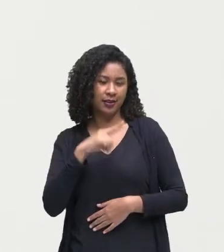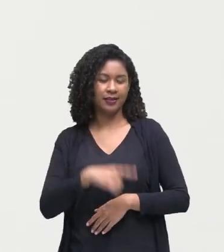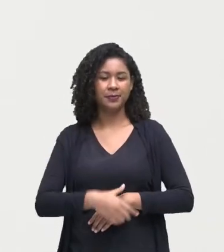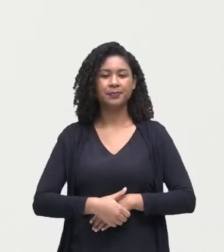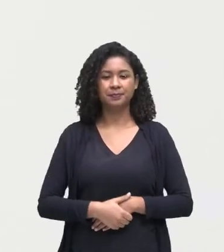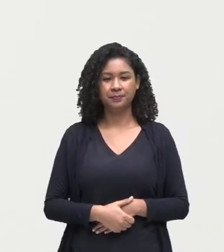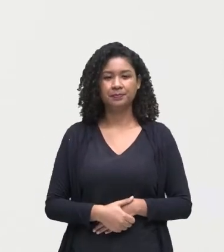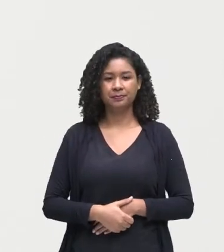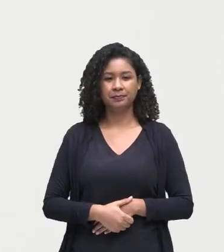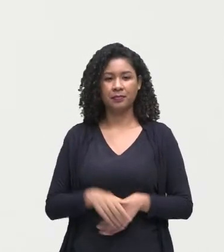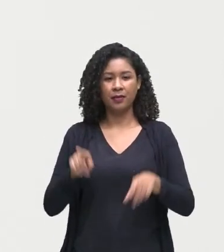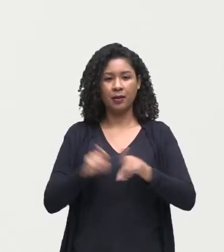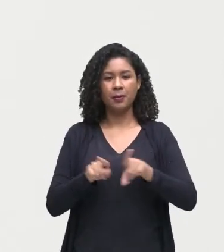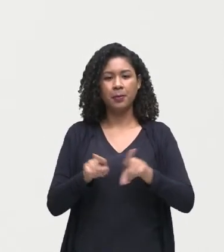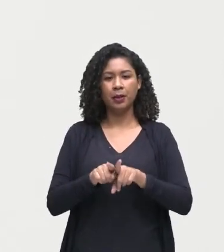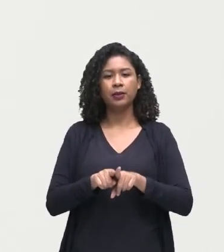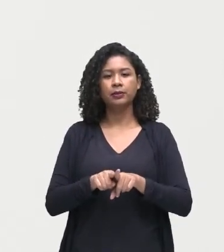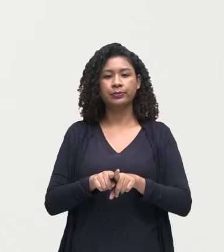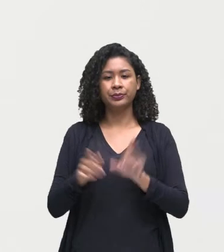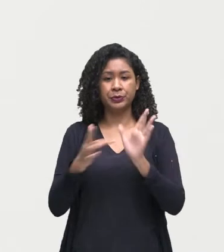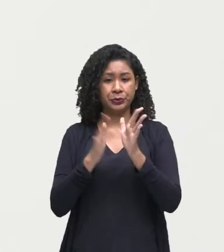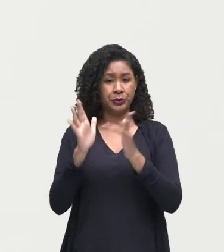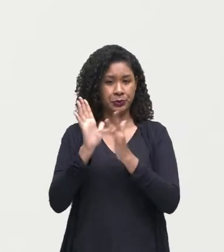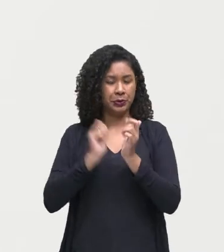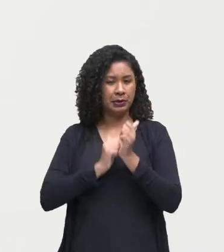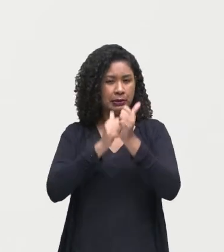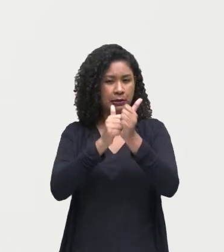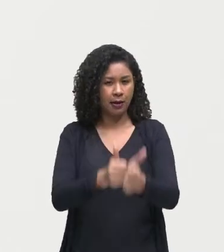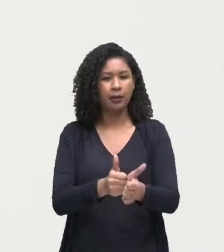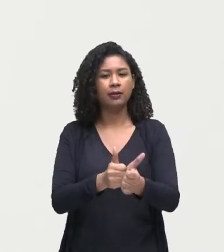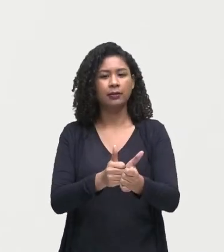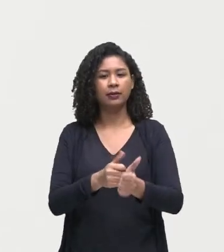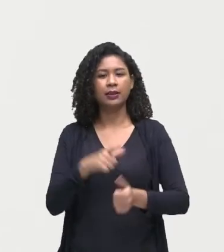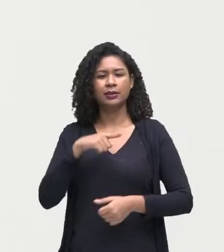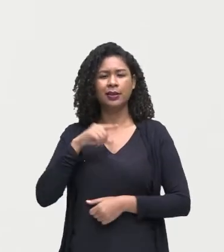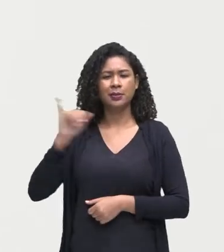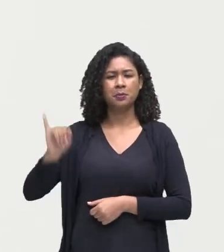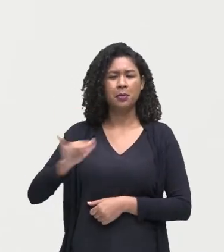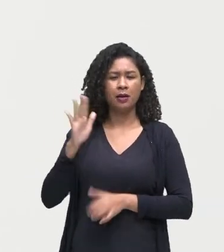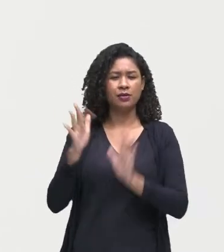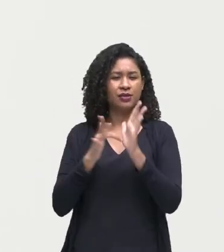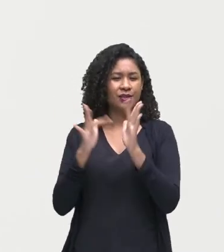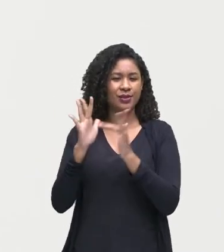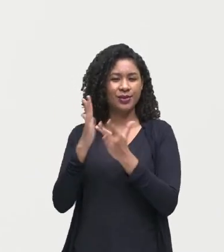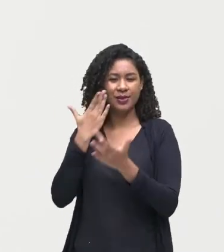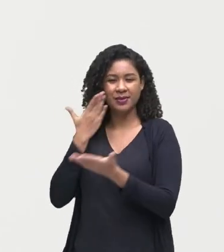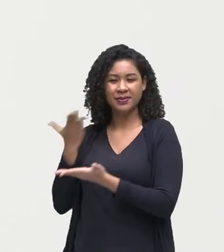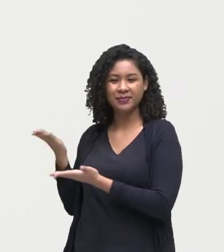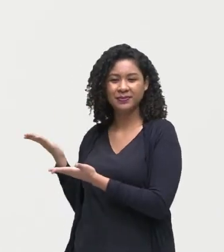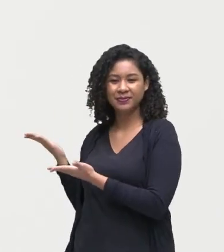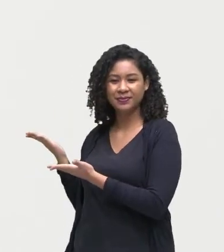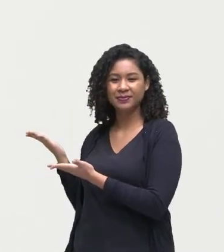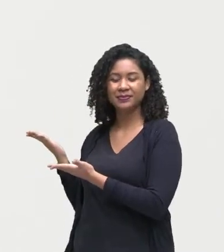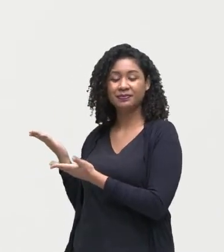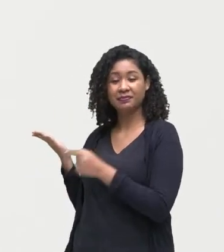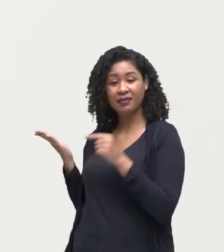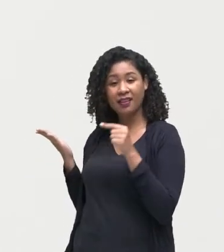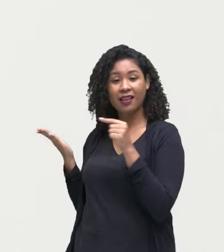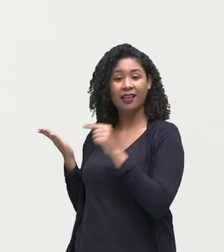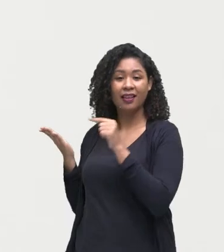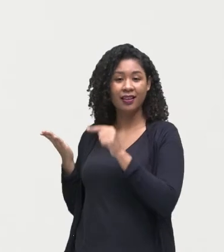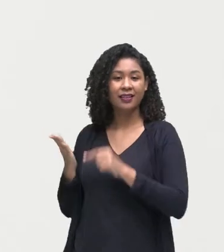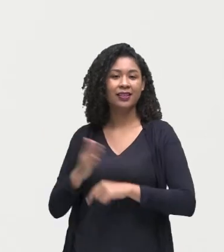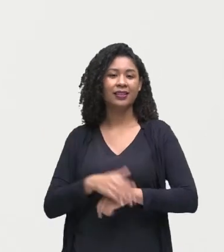Muitos cristãos, no caso dos cristãos, já tem a imagem de Jesus, né? Como amor e